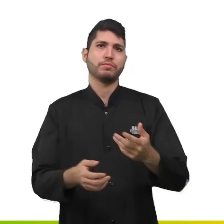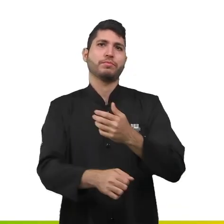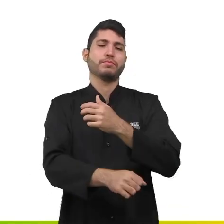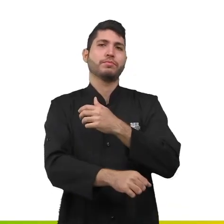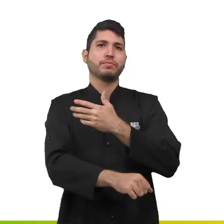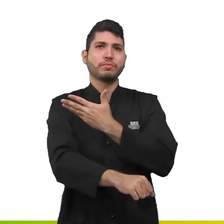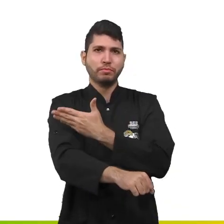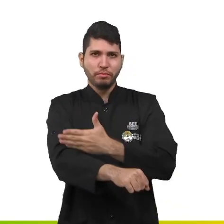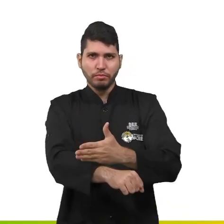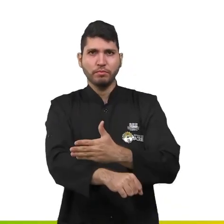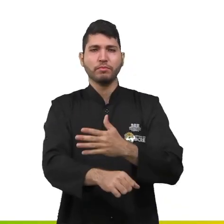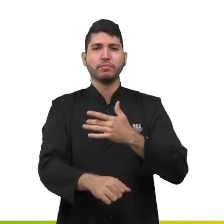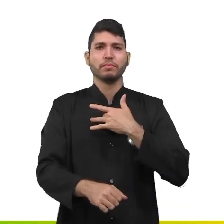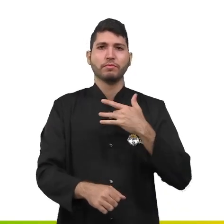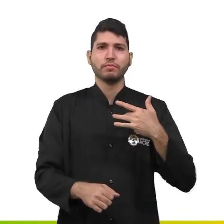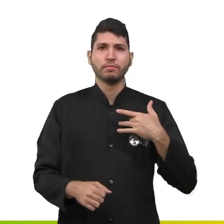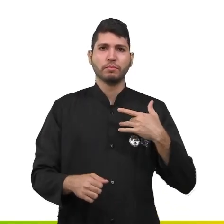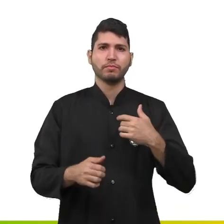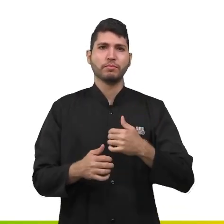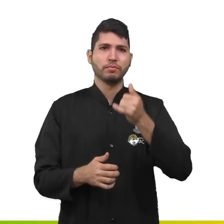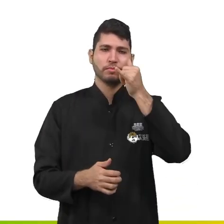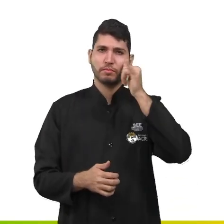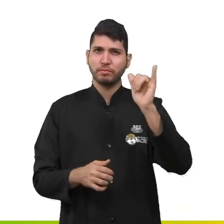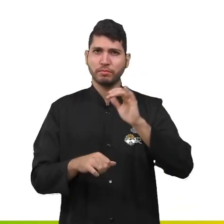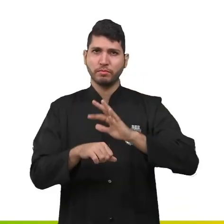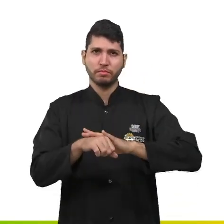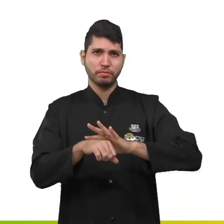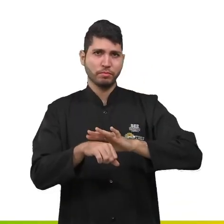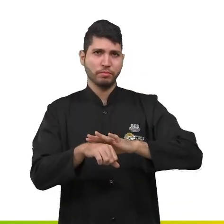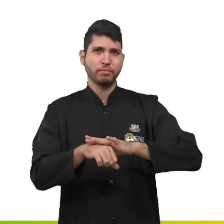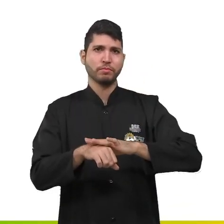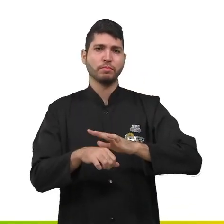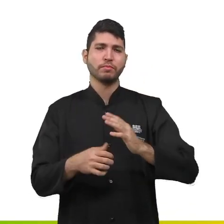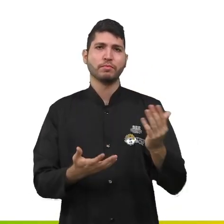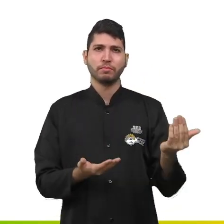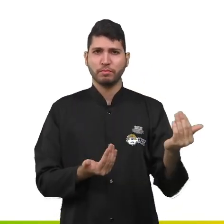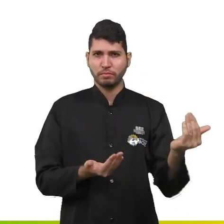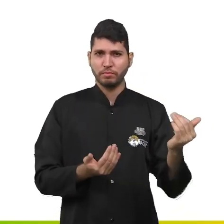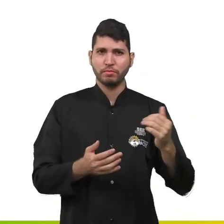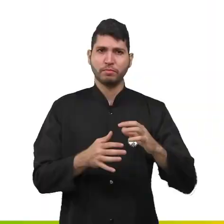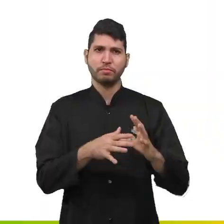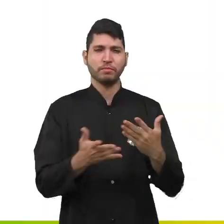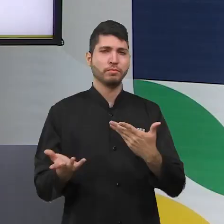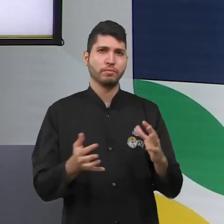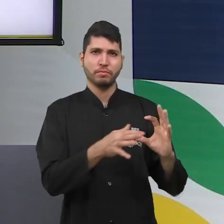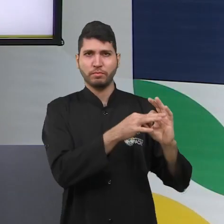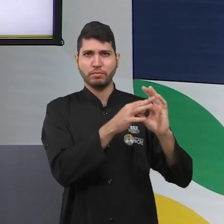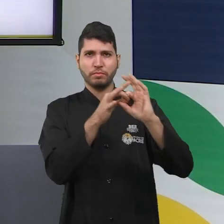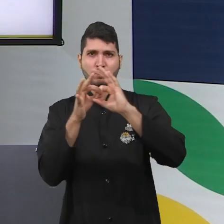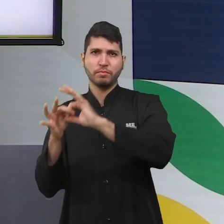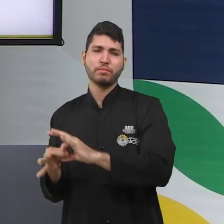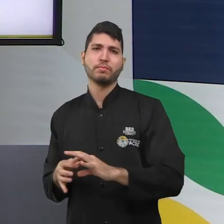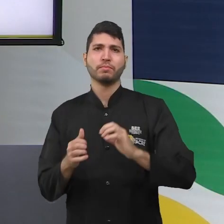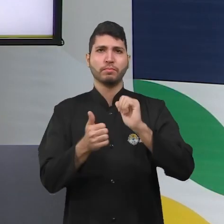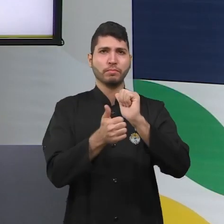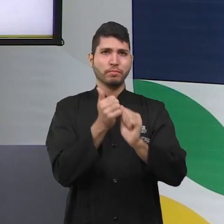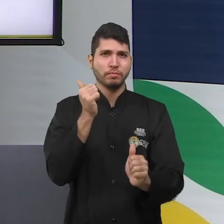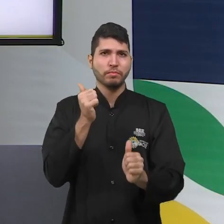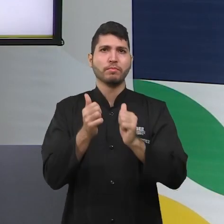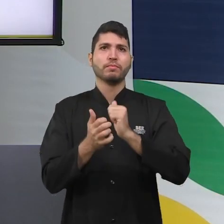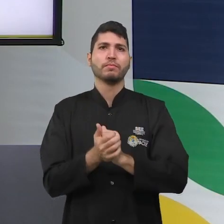prevenção de doenças, especialmente entre os jovens. Aqui é o contexto do esporte como